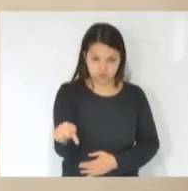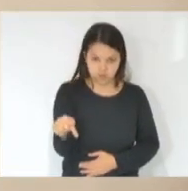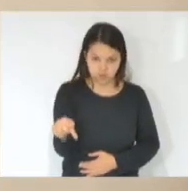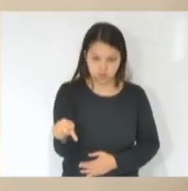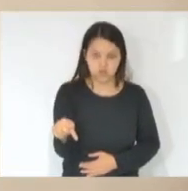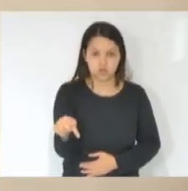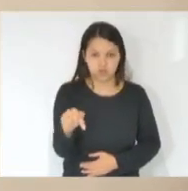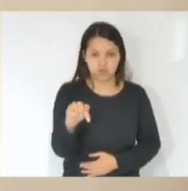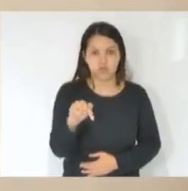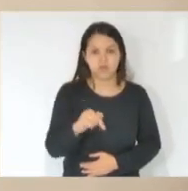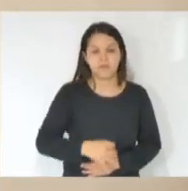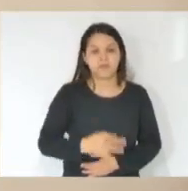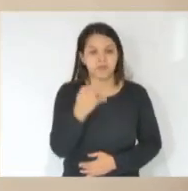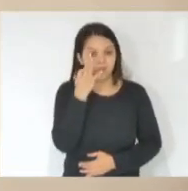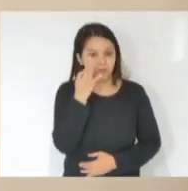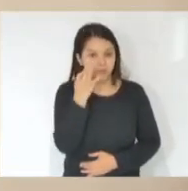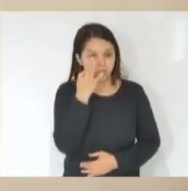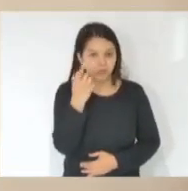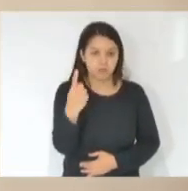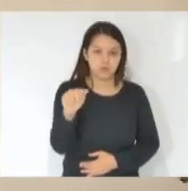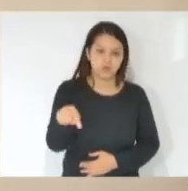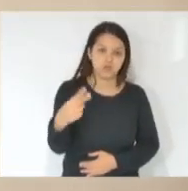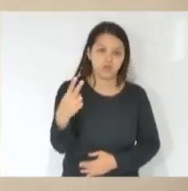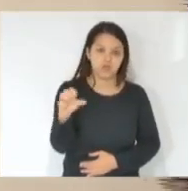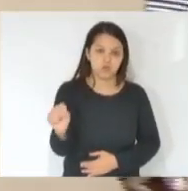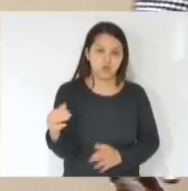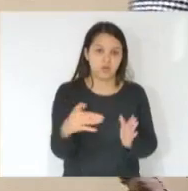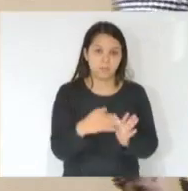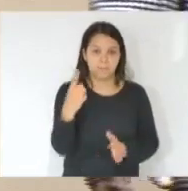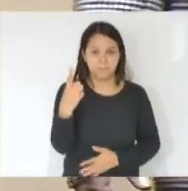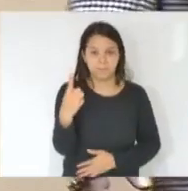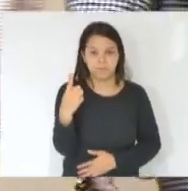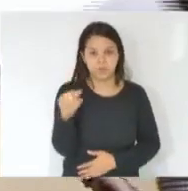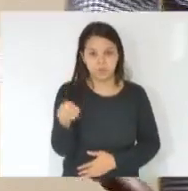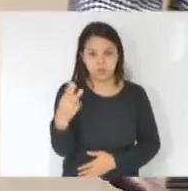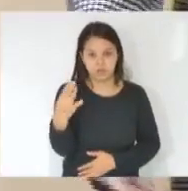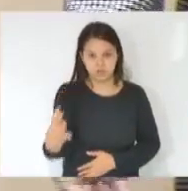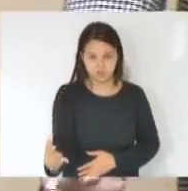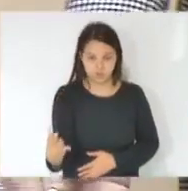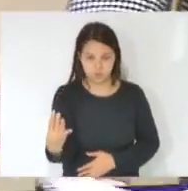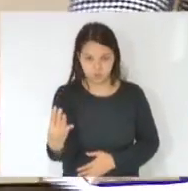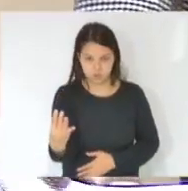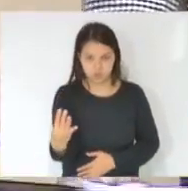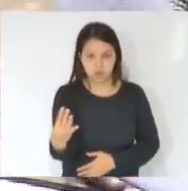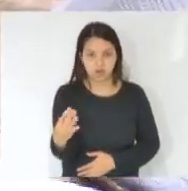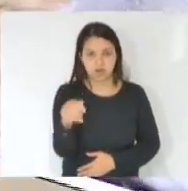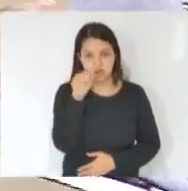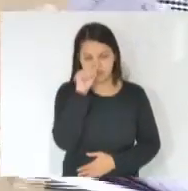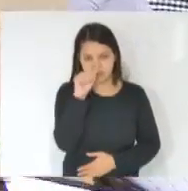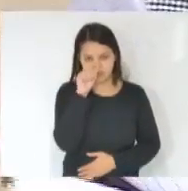Klerning. Indicações 1028 a 1034, deputado João Amin.